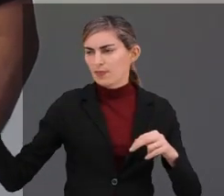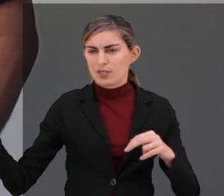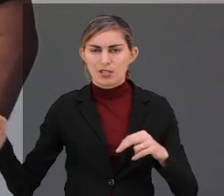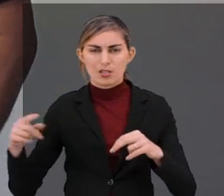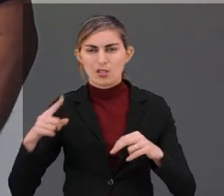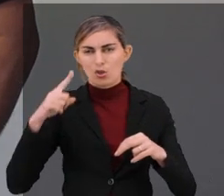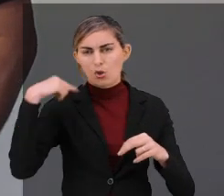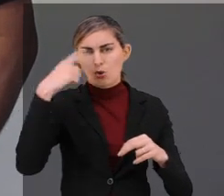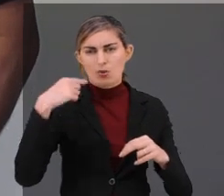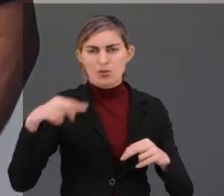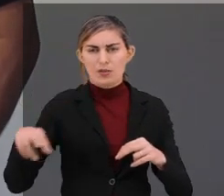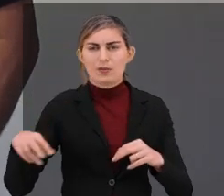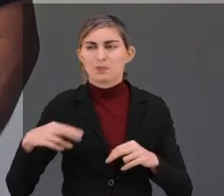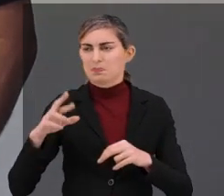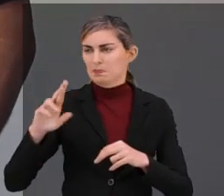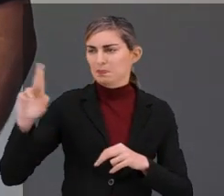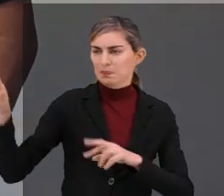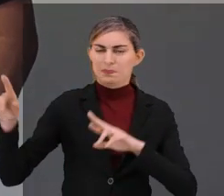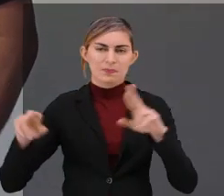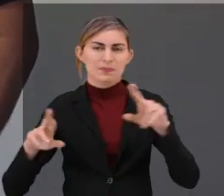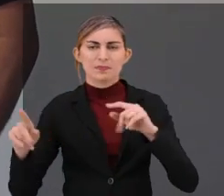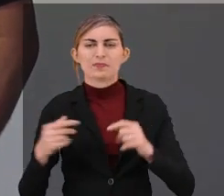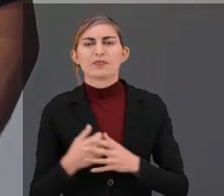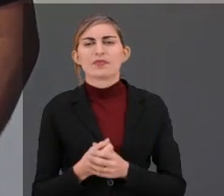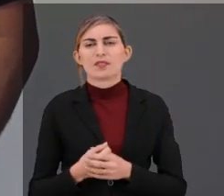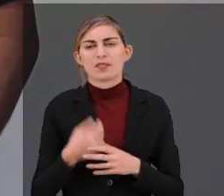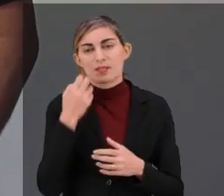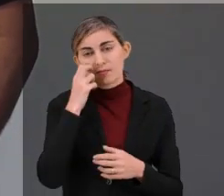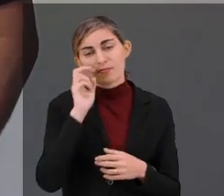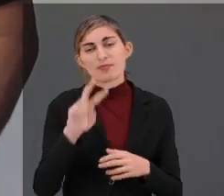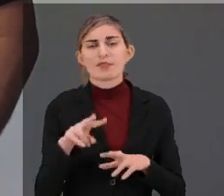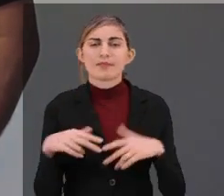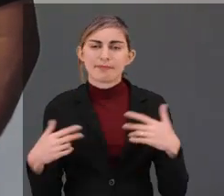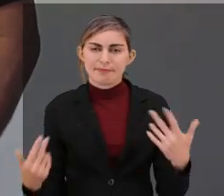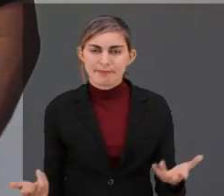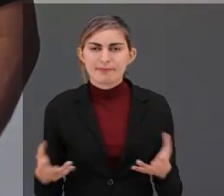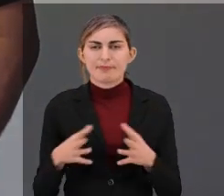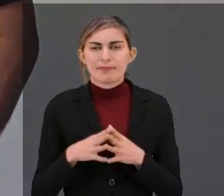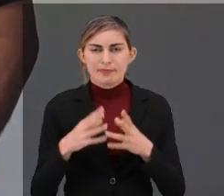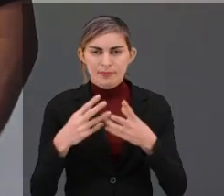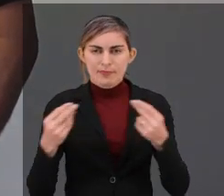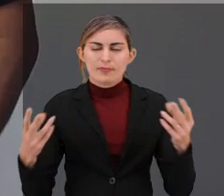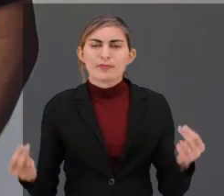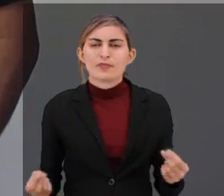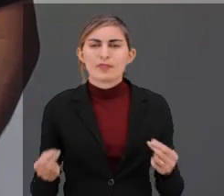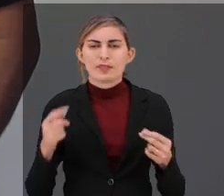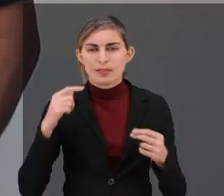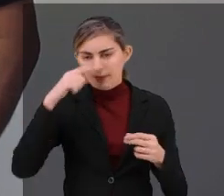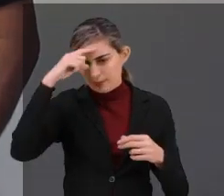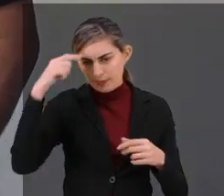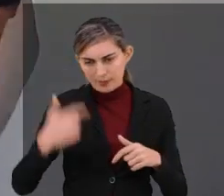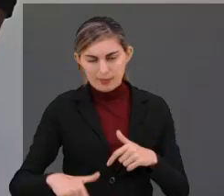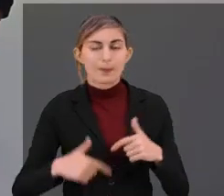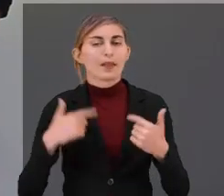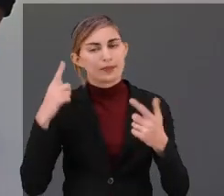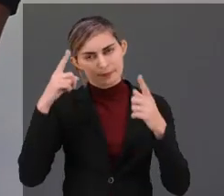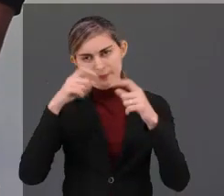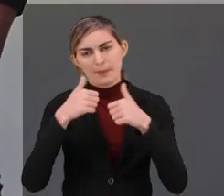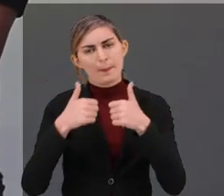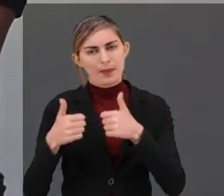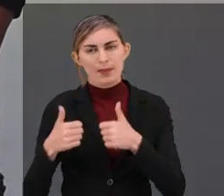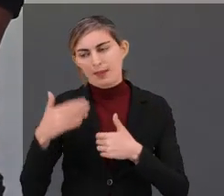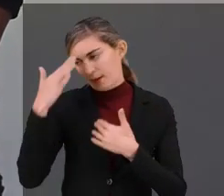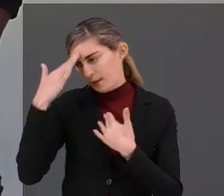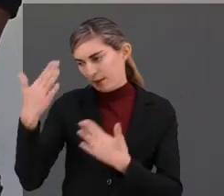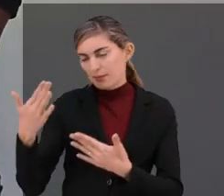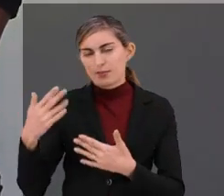cada hora mais bruscas. E é uma questão muito árdua, mas que vale muito a pena. Quero agradecer